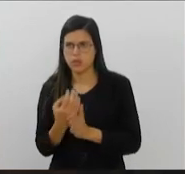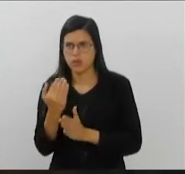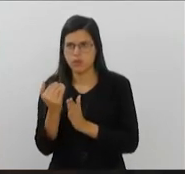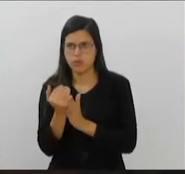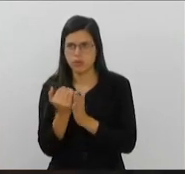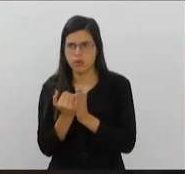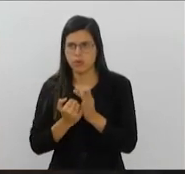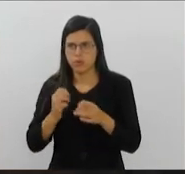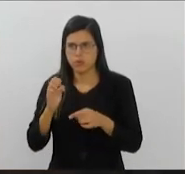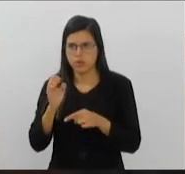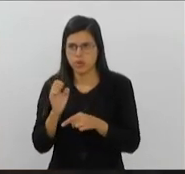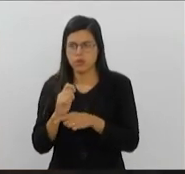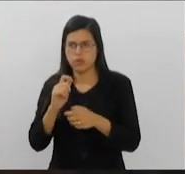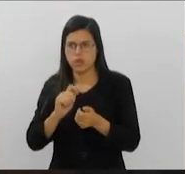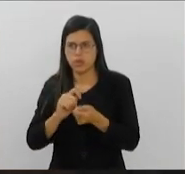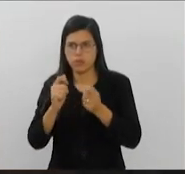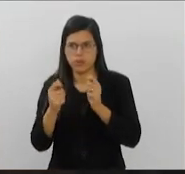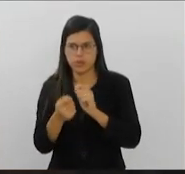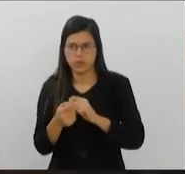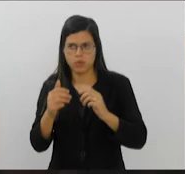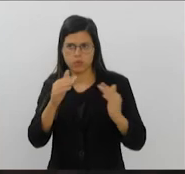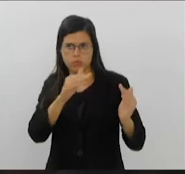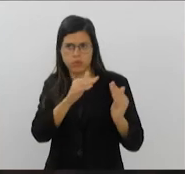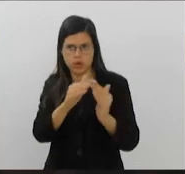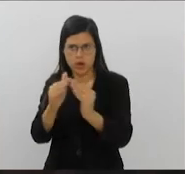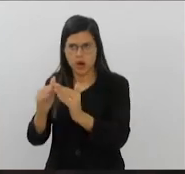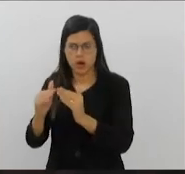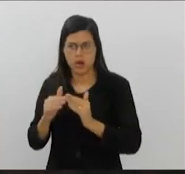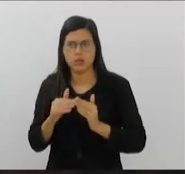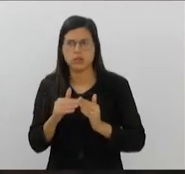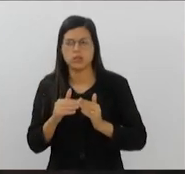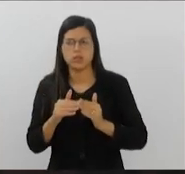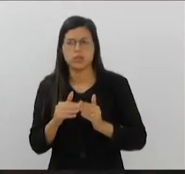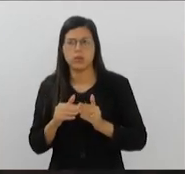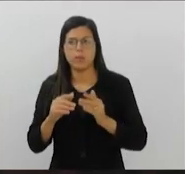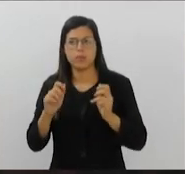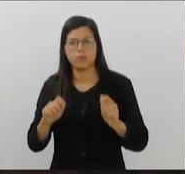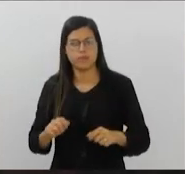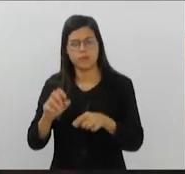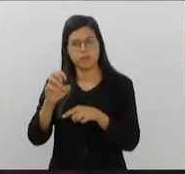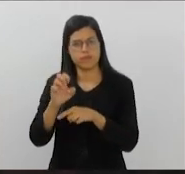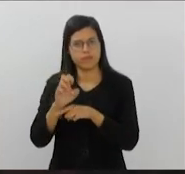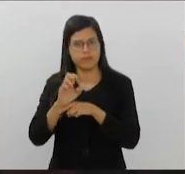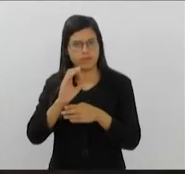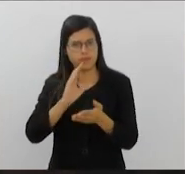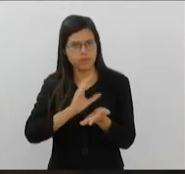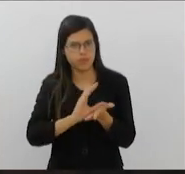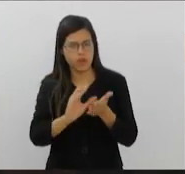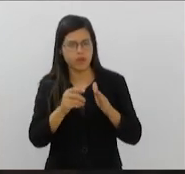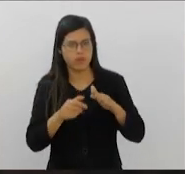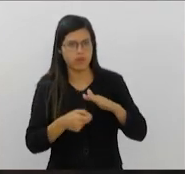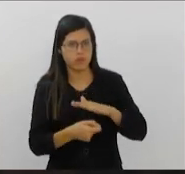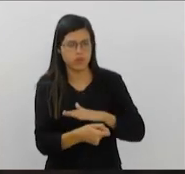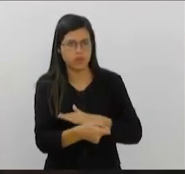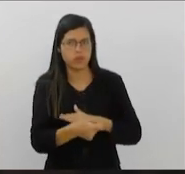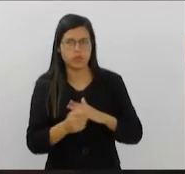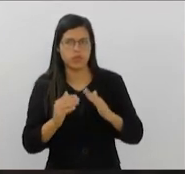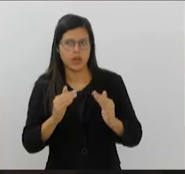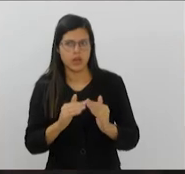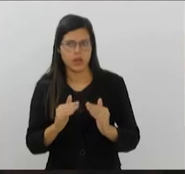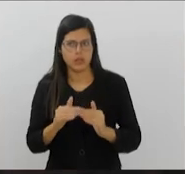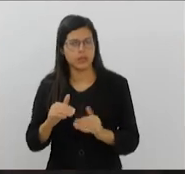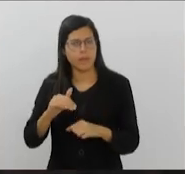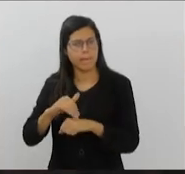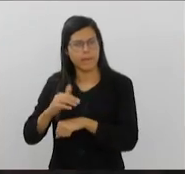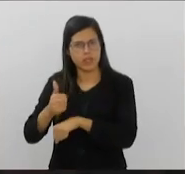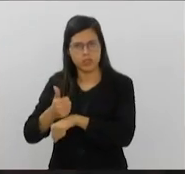de Adaptação de Moradias, que possibilita ao Estado a investir, a subsidiar a moradia mais digna